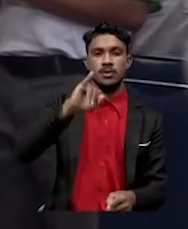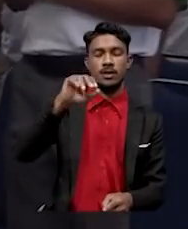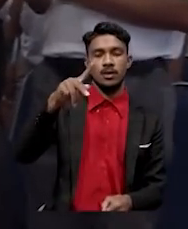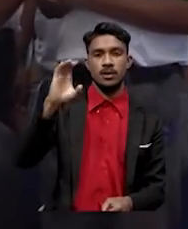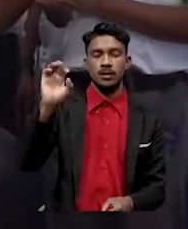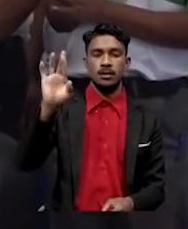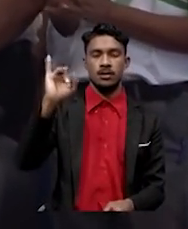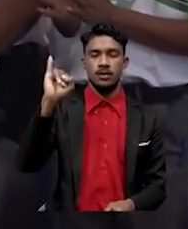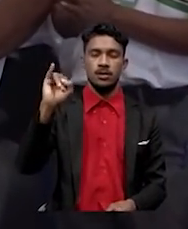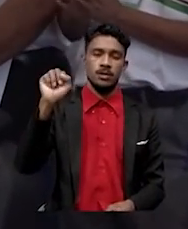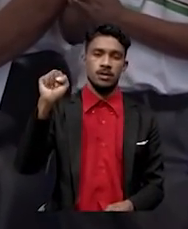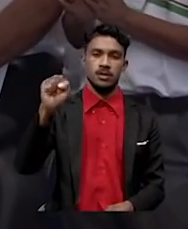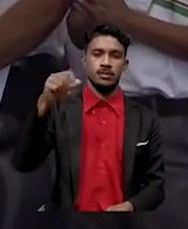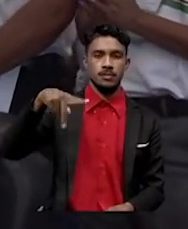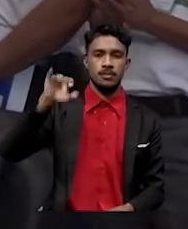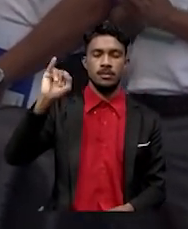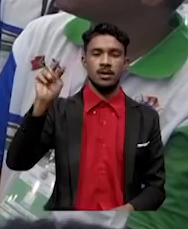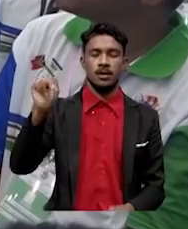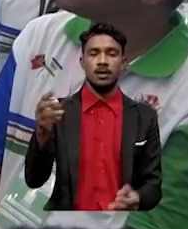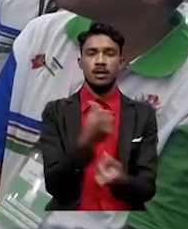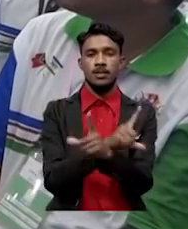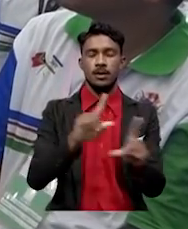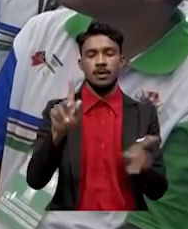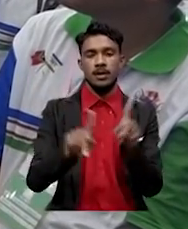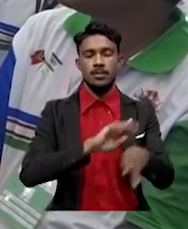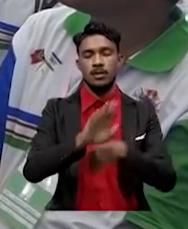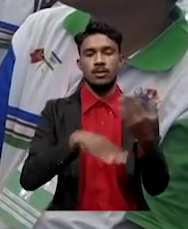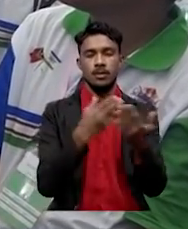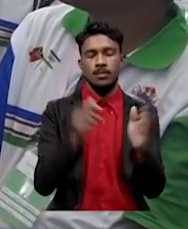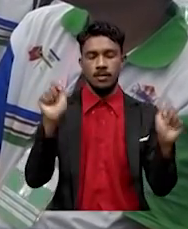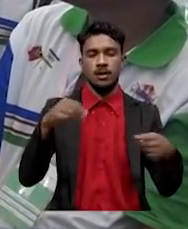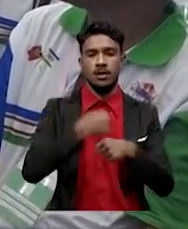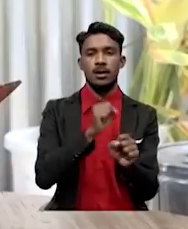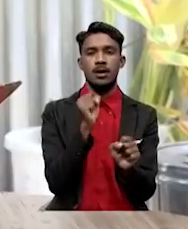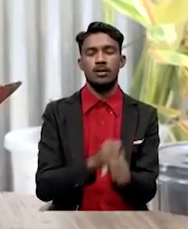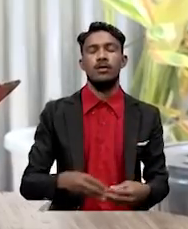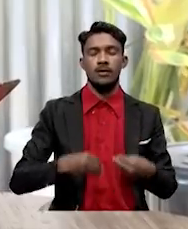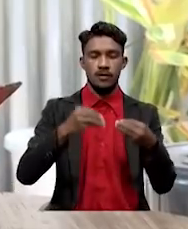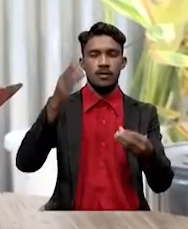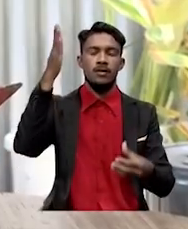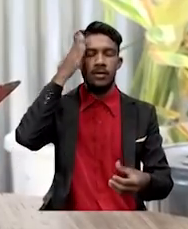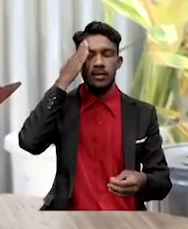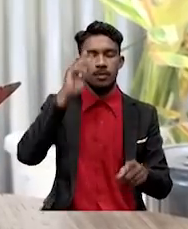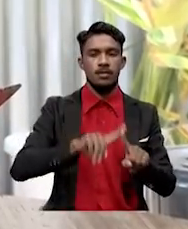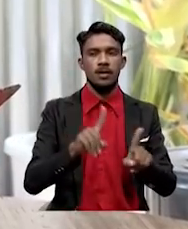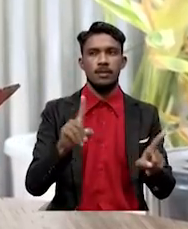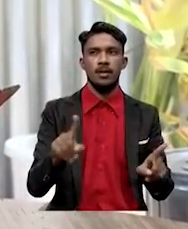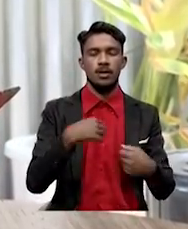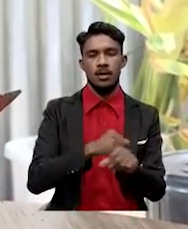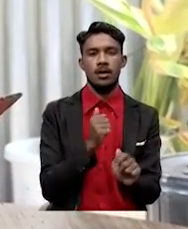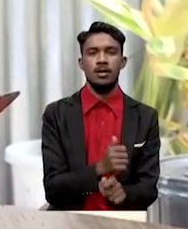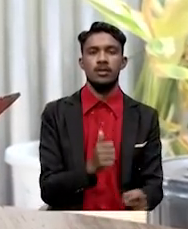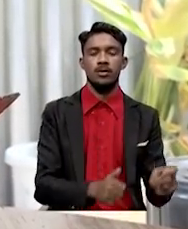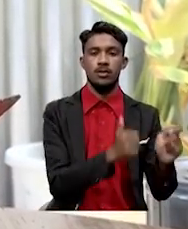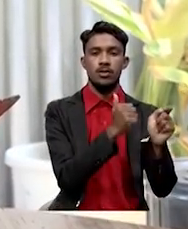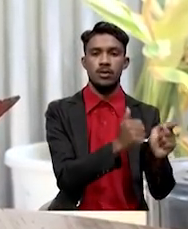declaração política liberdade ba ema hotu bele halo no recomenda. Mebe atu implementa no